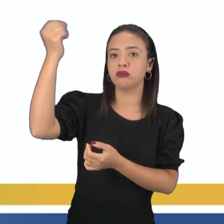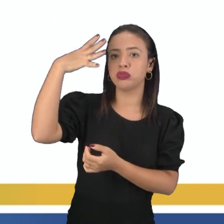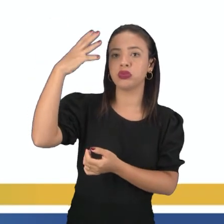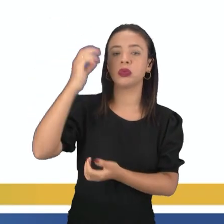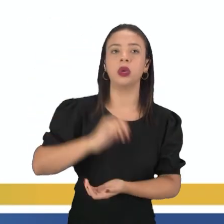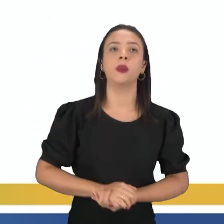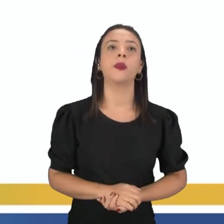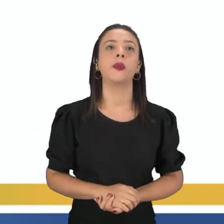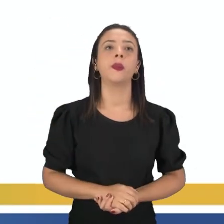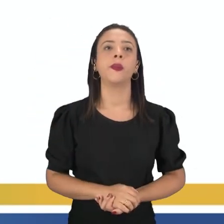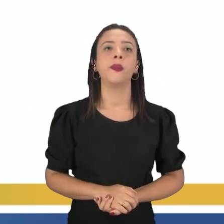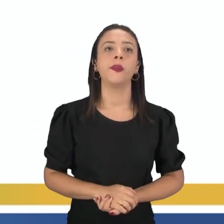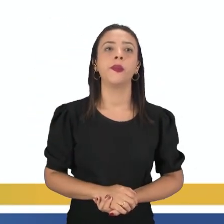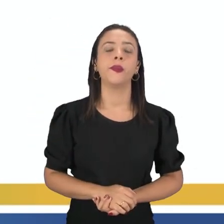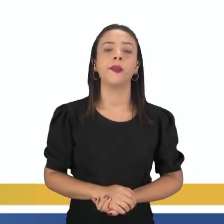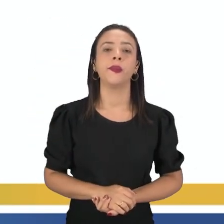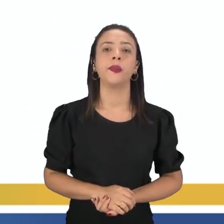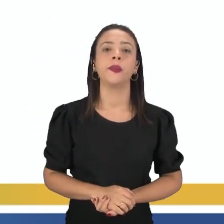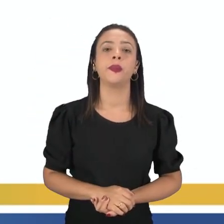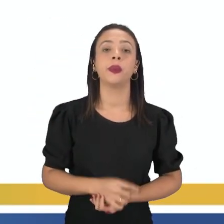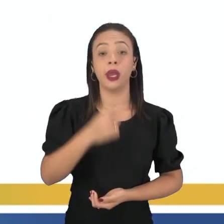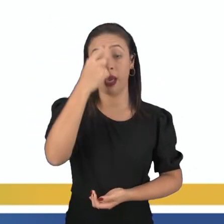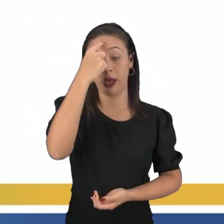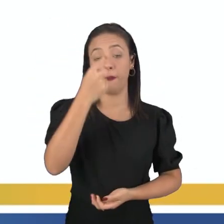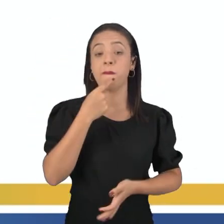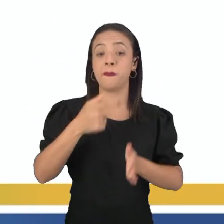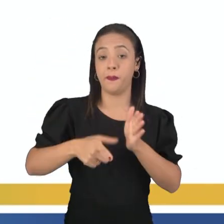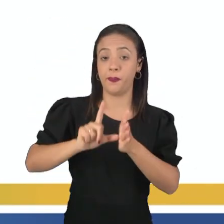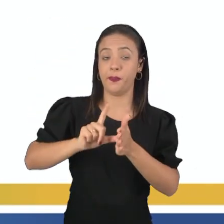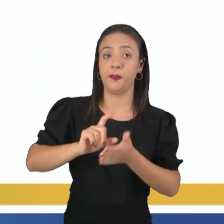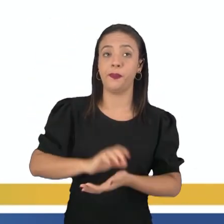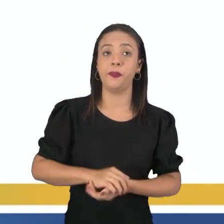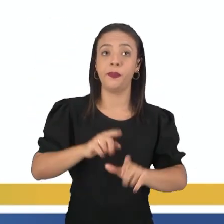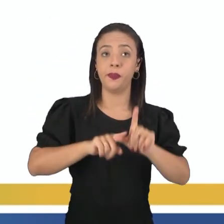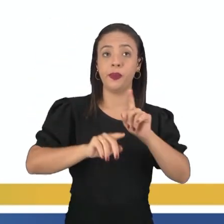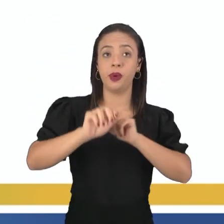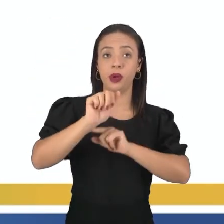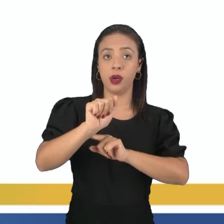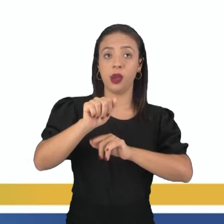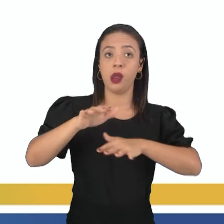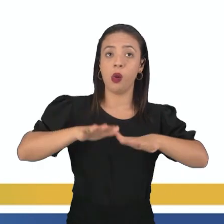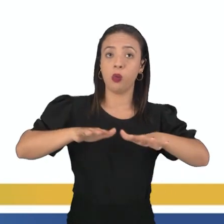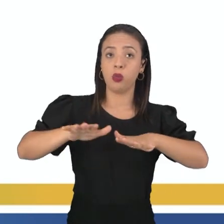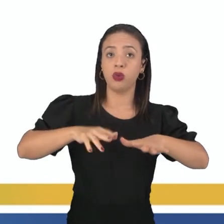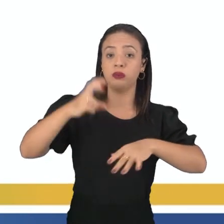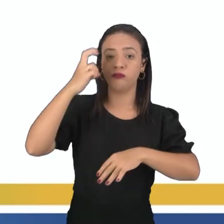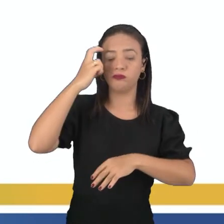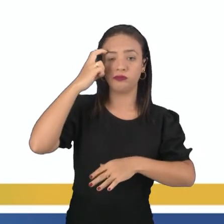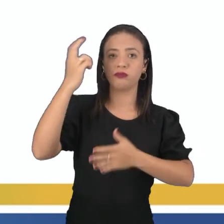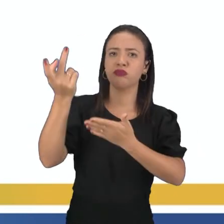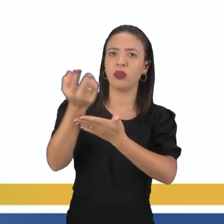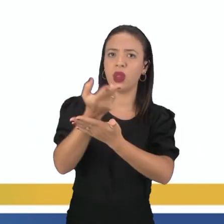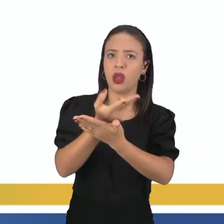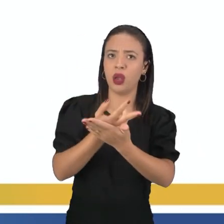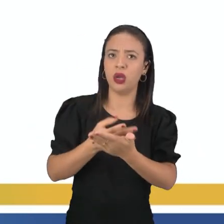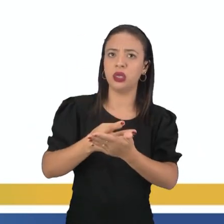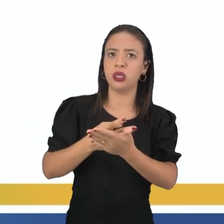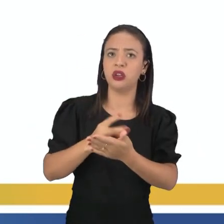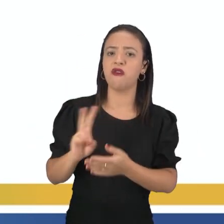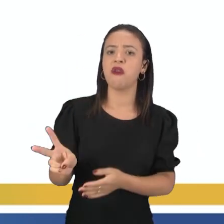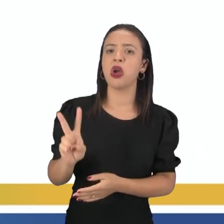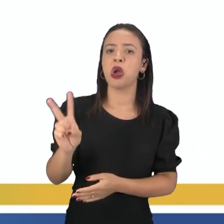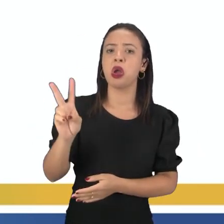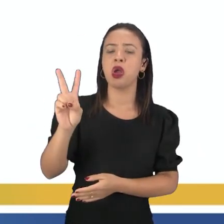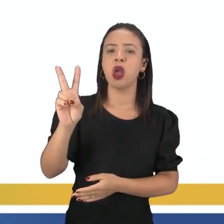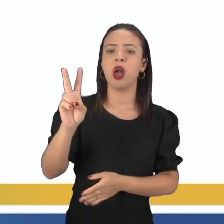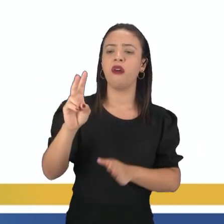é a imagem anterior, certo? Do nosso mapa mental. Letra A. Movimento intelectual e artístico que valorizava os